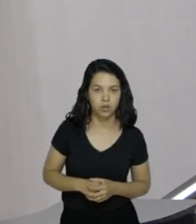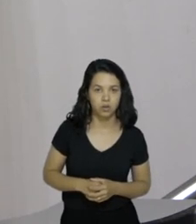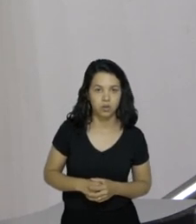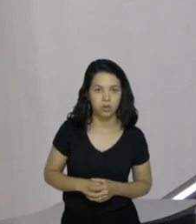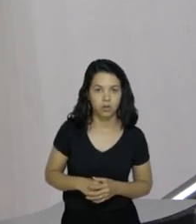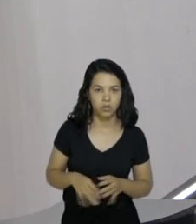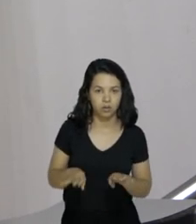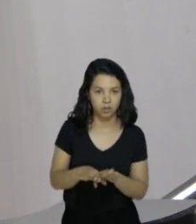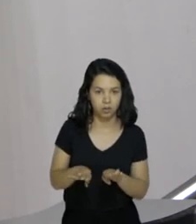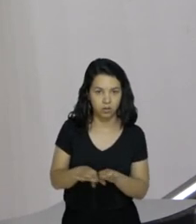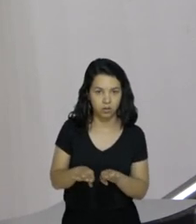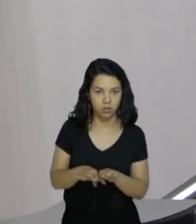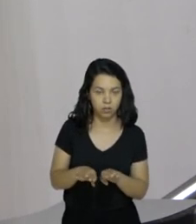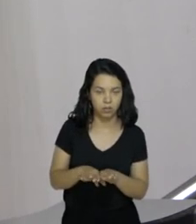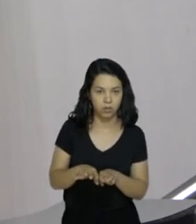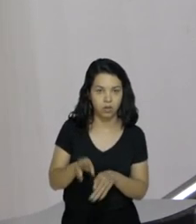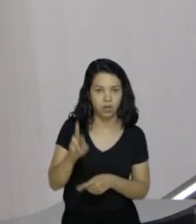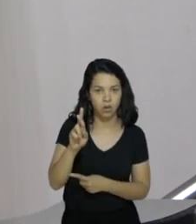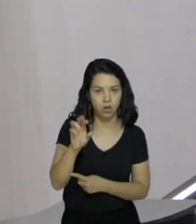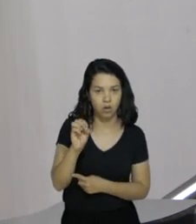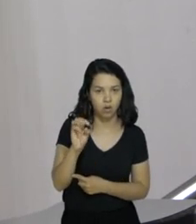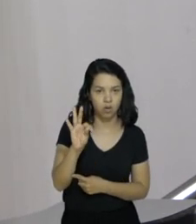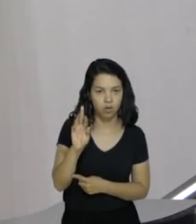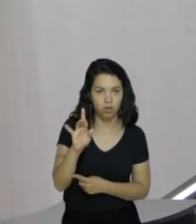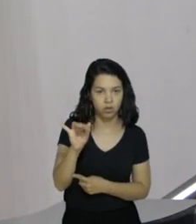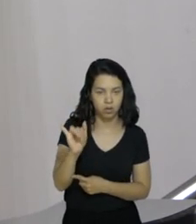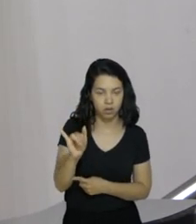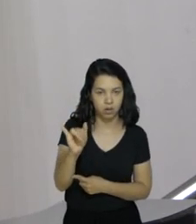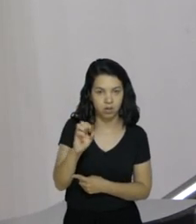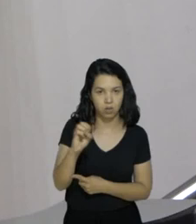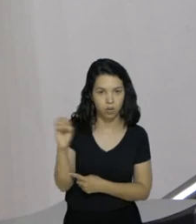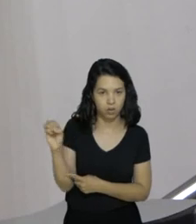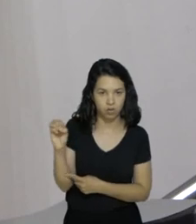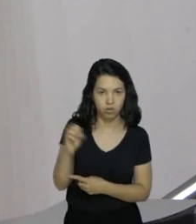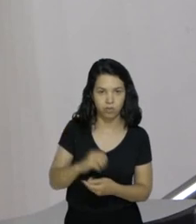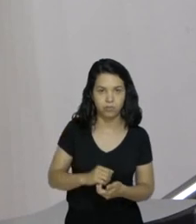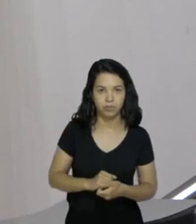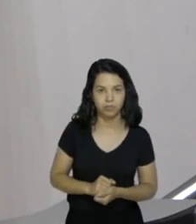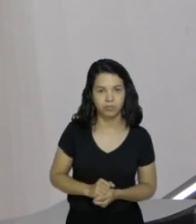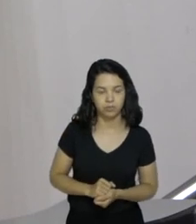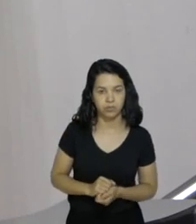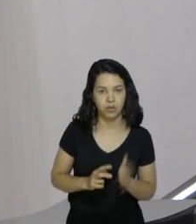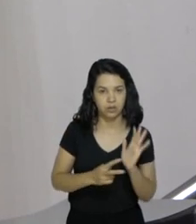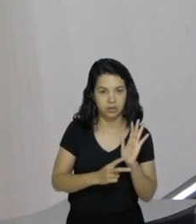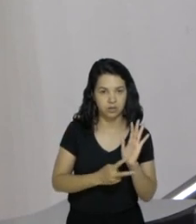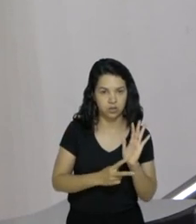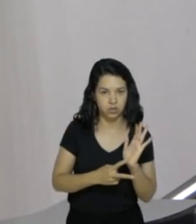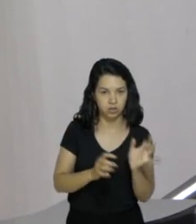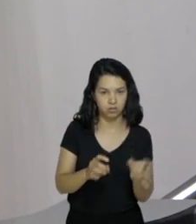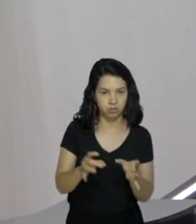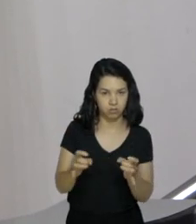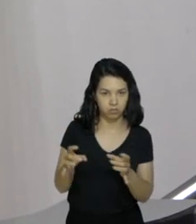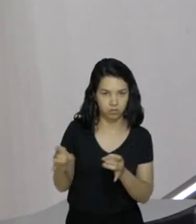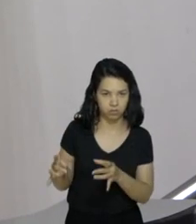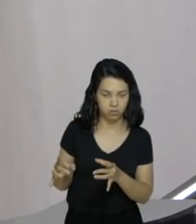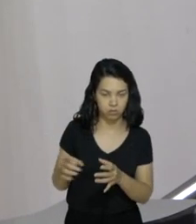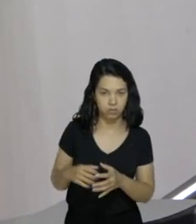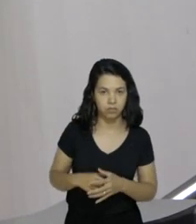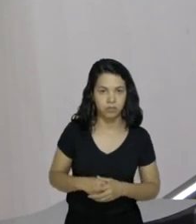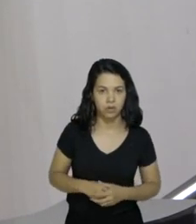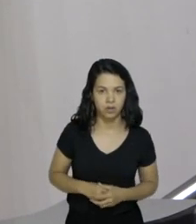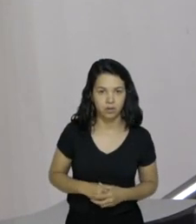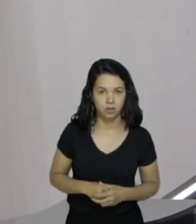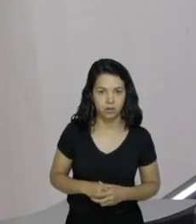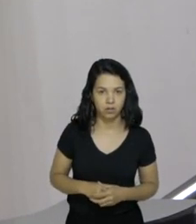Clube Chapecó Oeste, Sindicato do Comércio Varejista de Chapecó e Região, SICOM, a